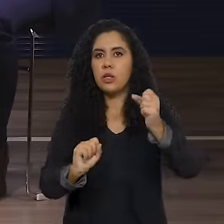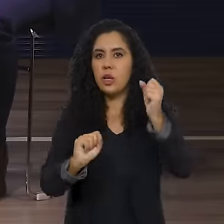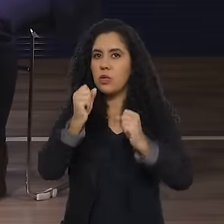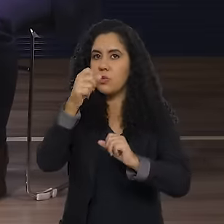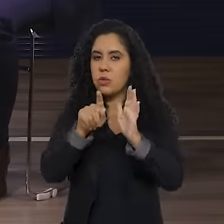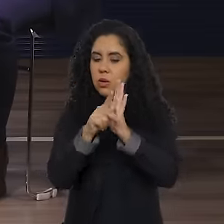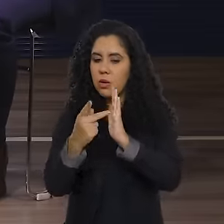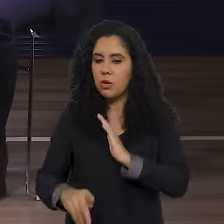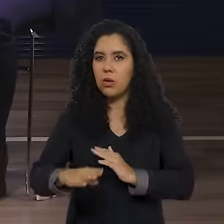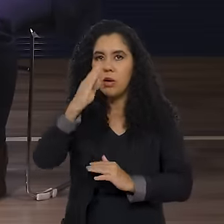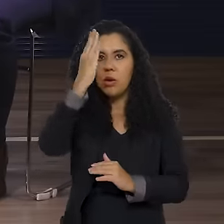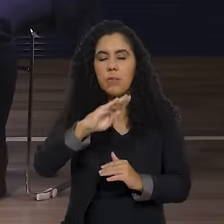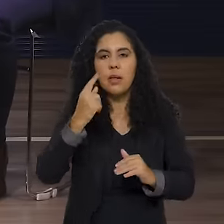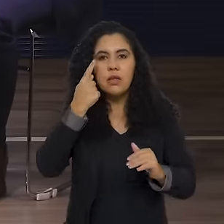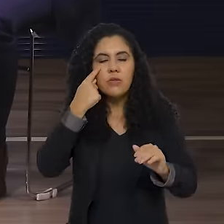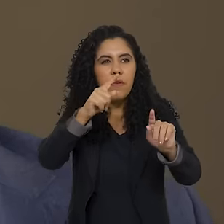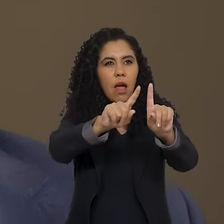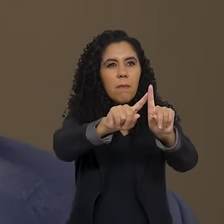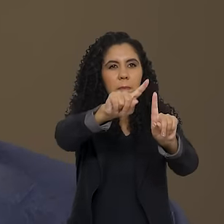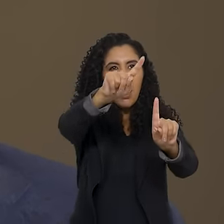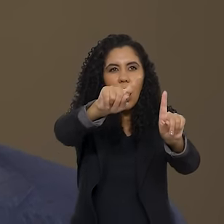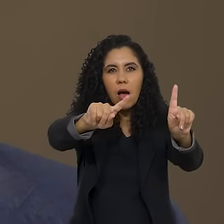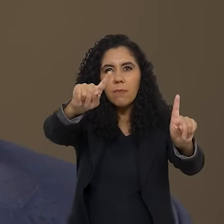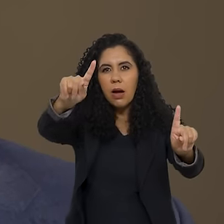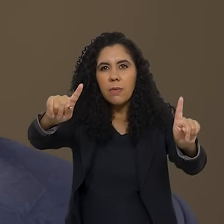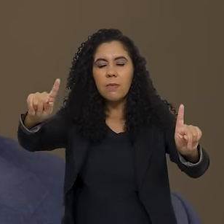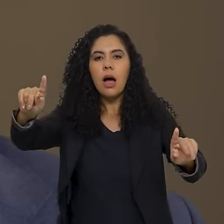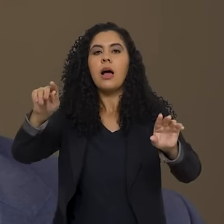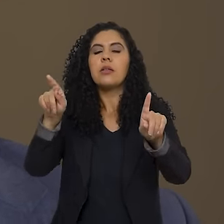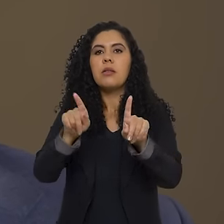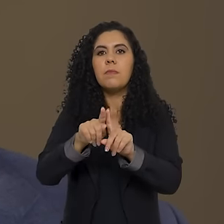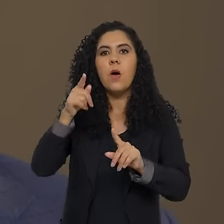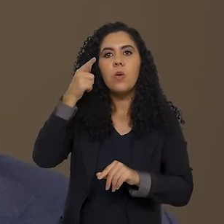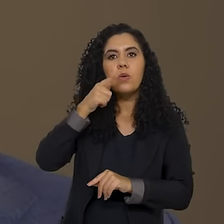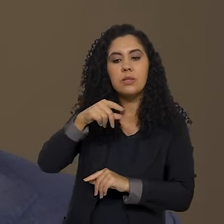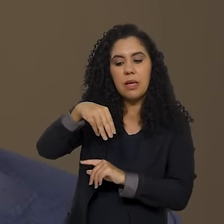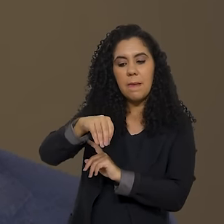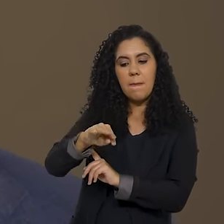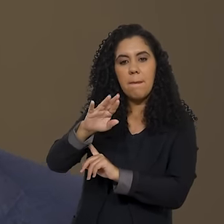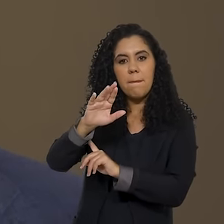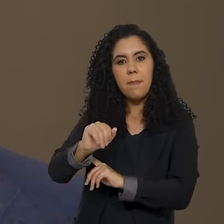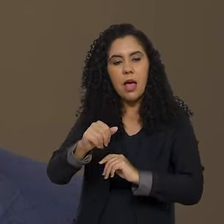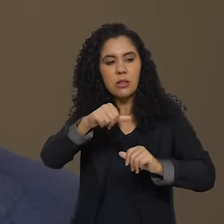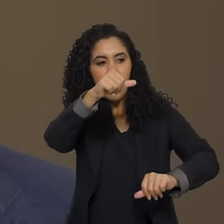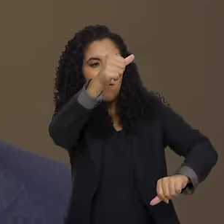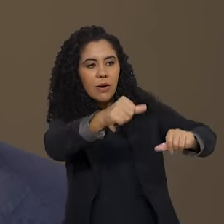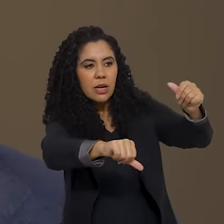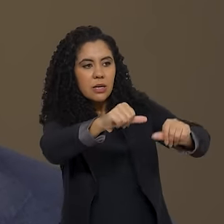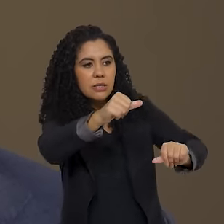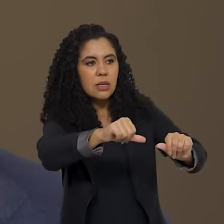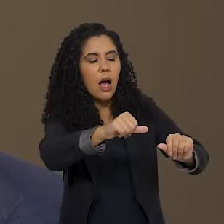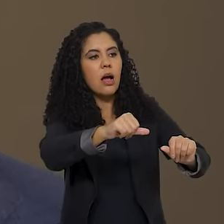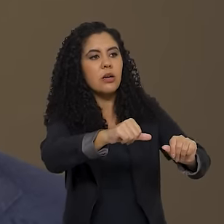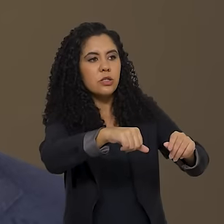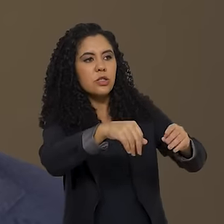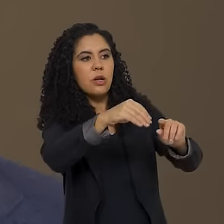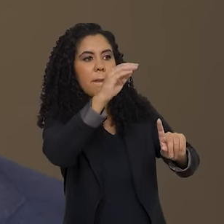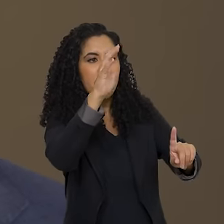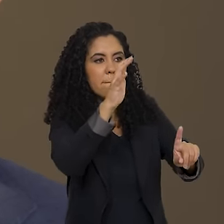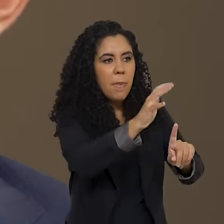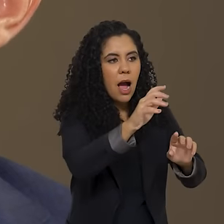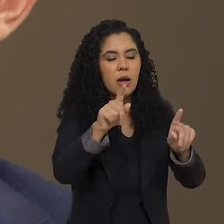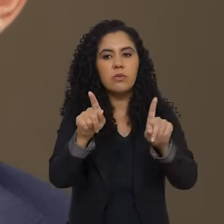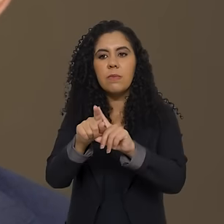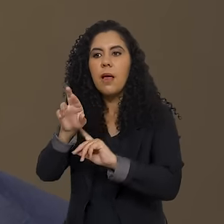Brasil, para que a gente possa definir indicadores, para que a gente tenha metas e possa fazer avaliação de impacto e de resultado